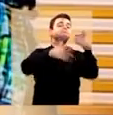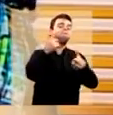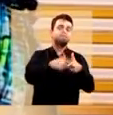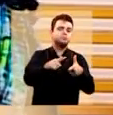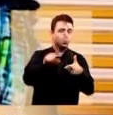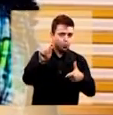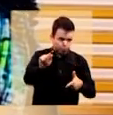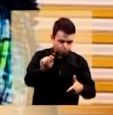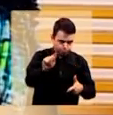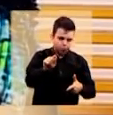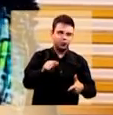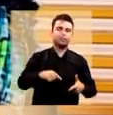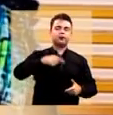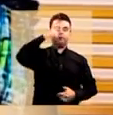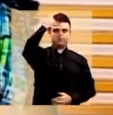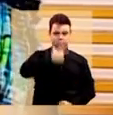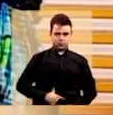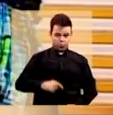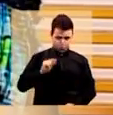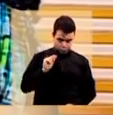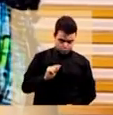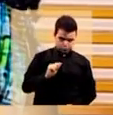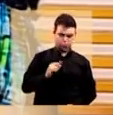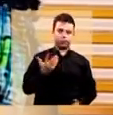de desenvolvimento